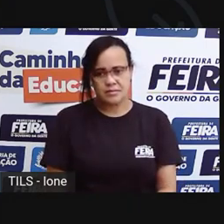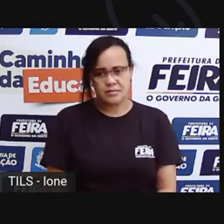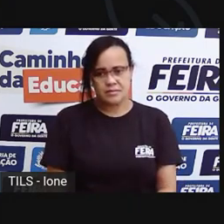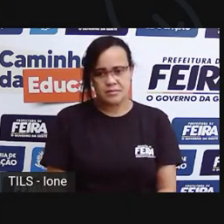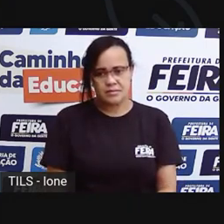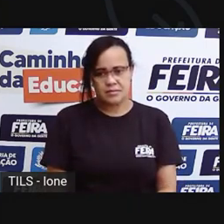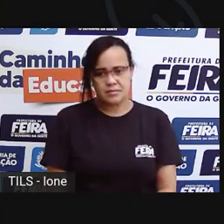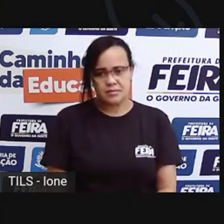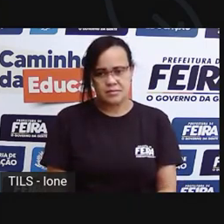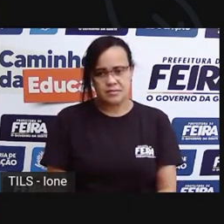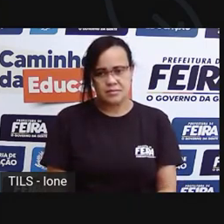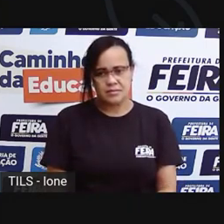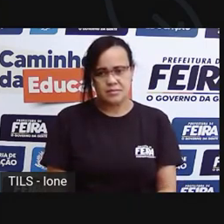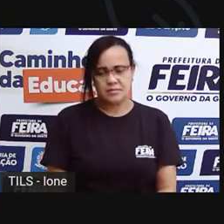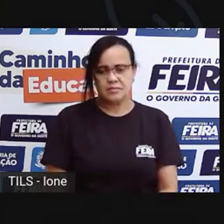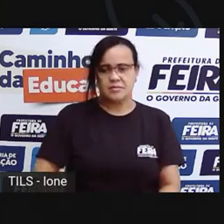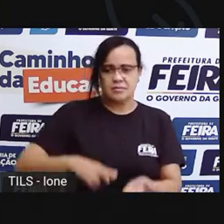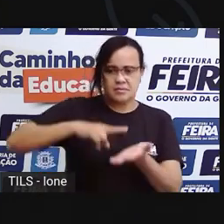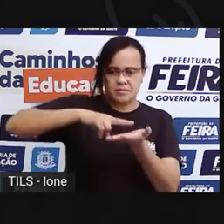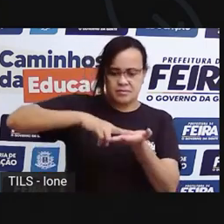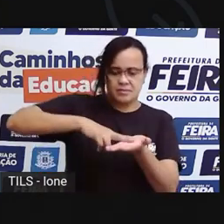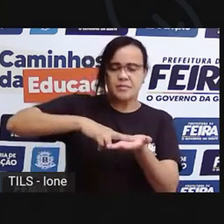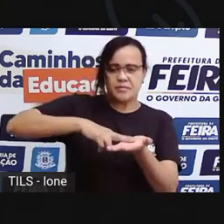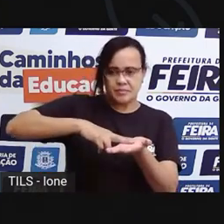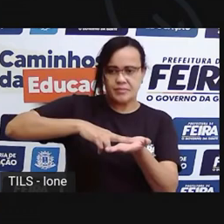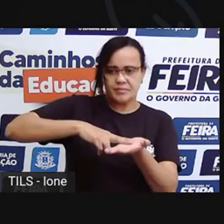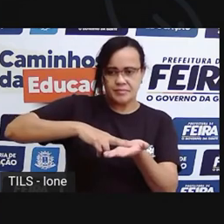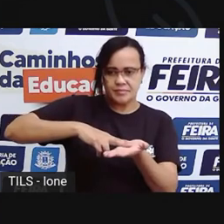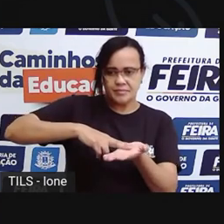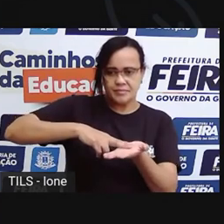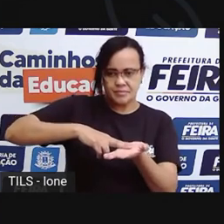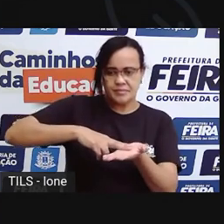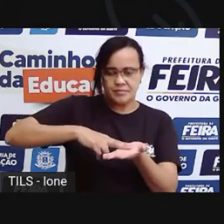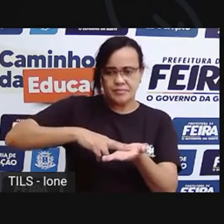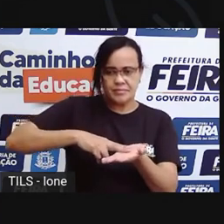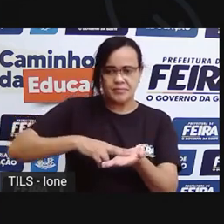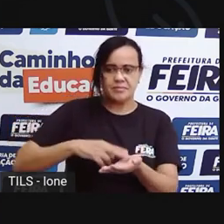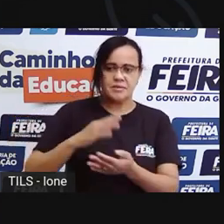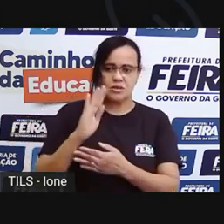Coloca a mãozinha assim, ó, para segurar os palitos.